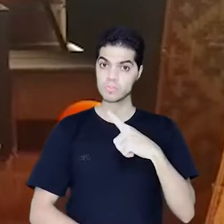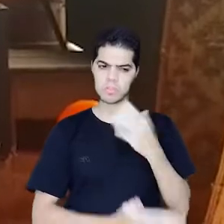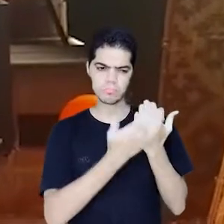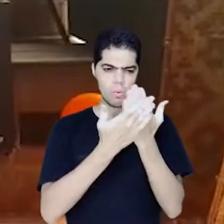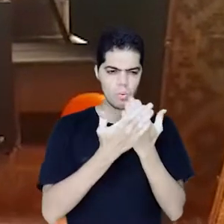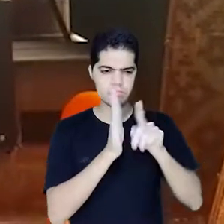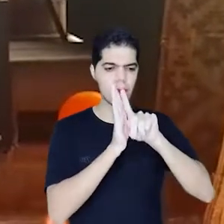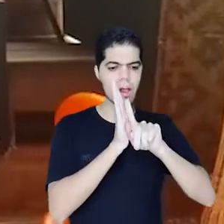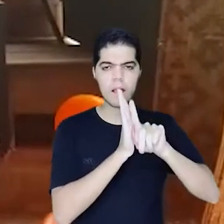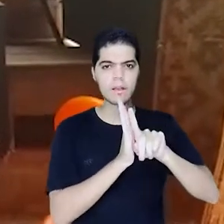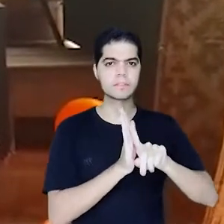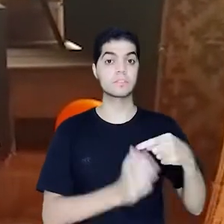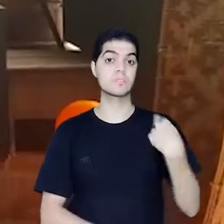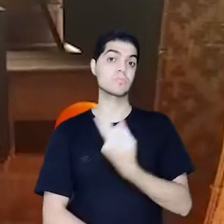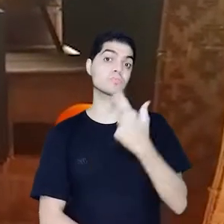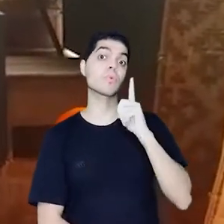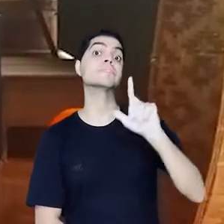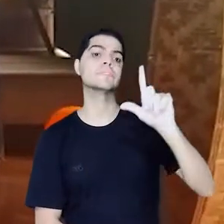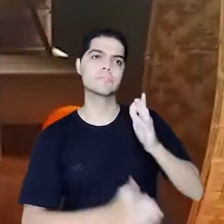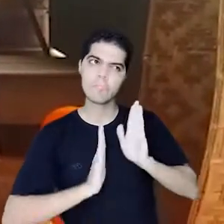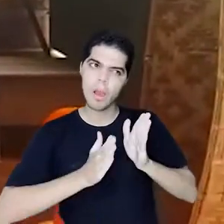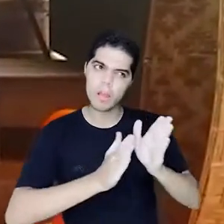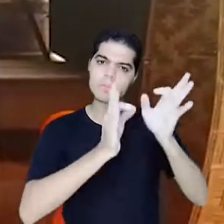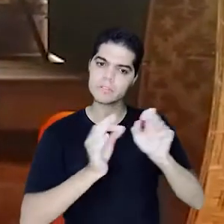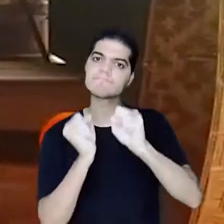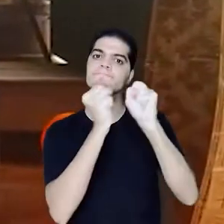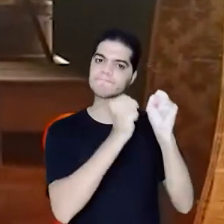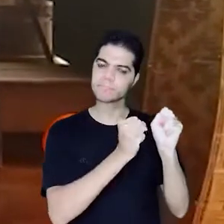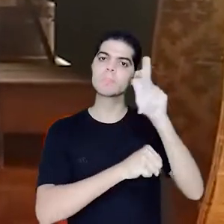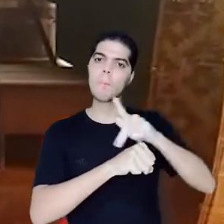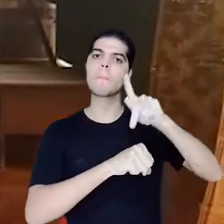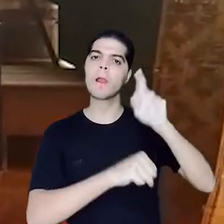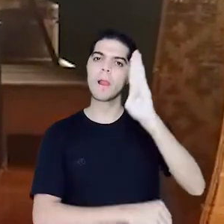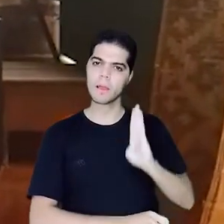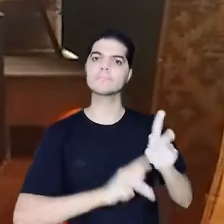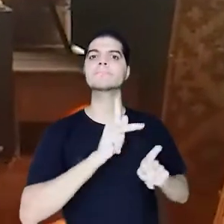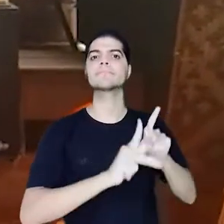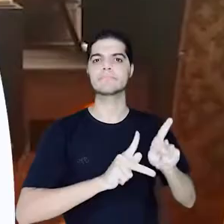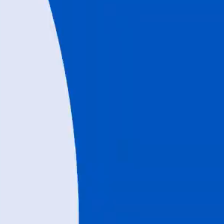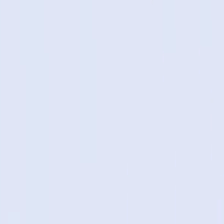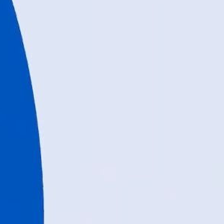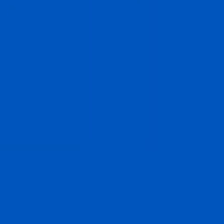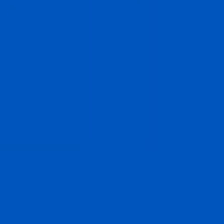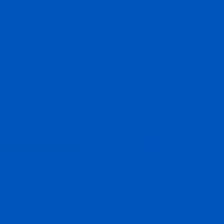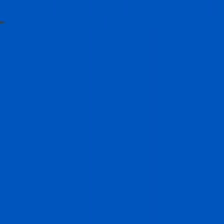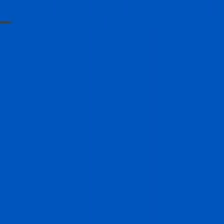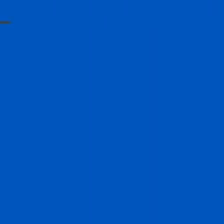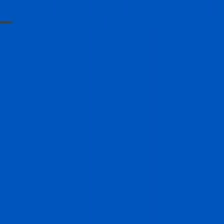estudos, a gente alcance esse caminho da soberania nacional e popular.